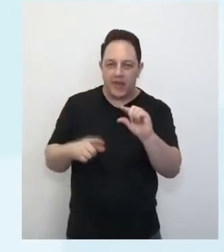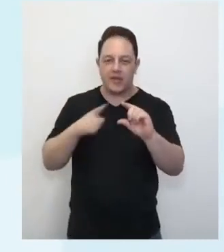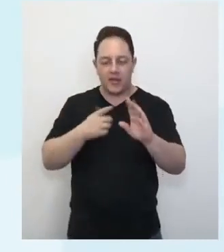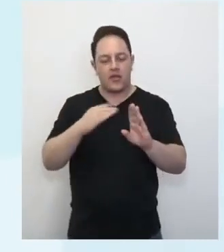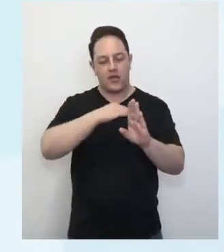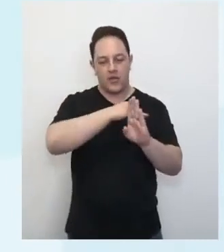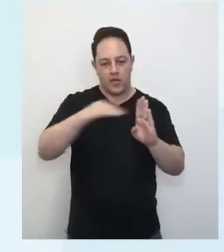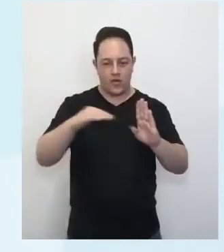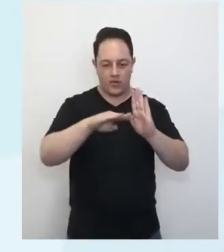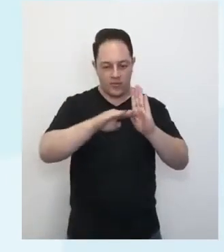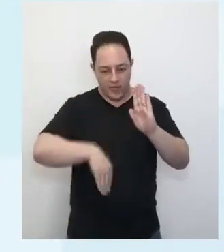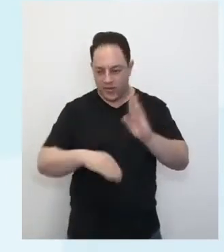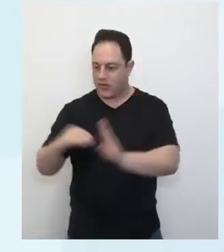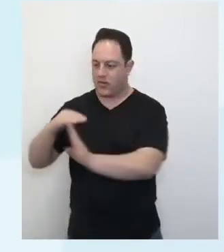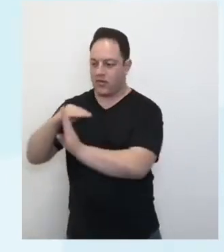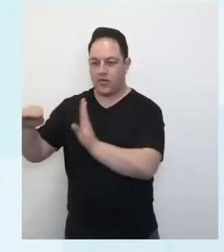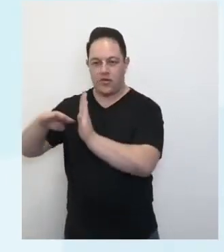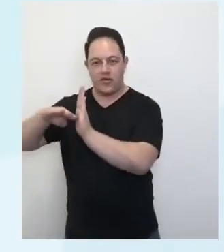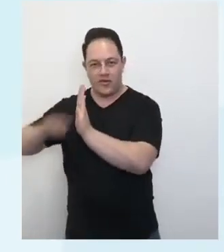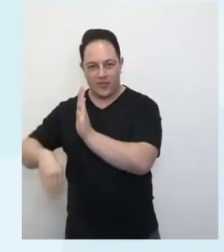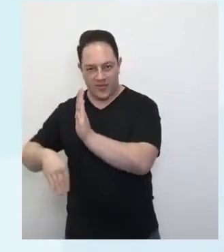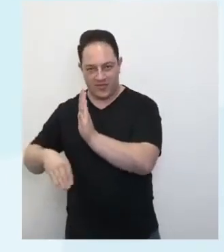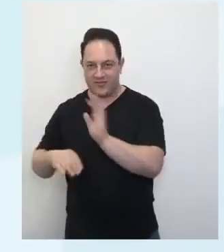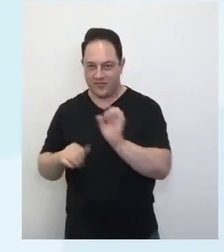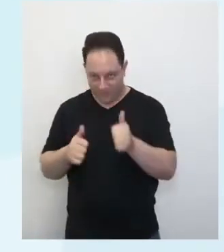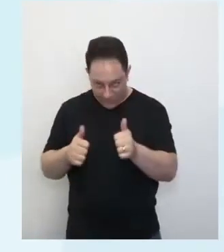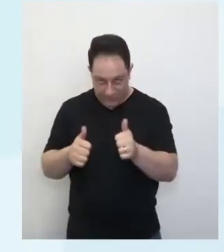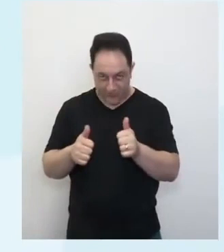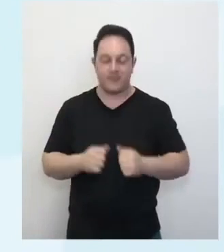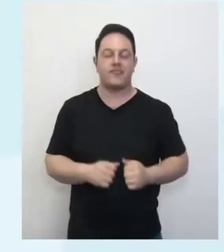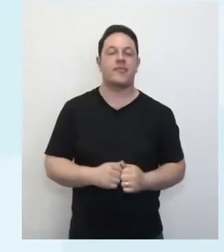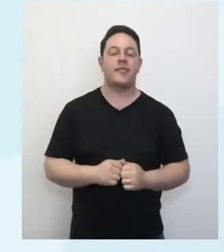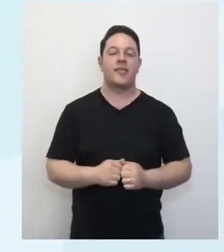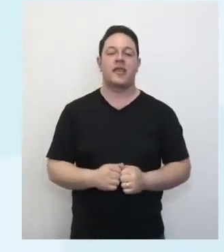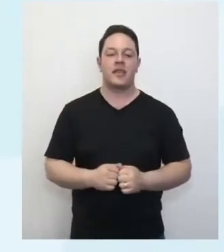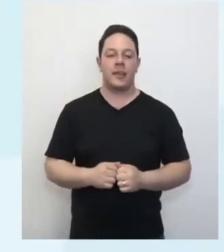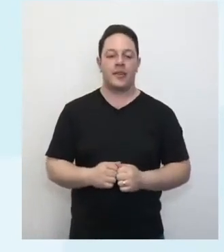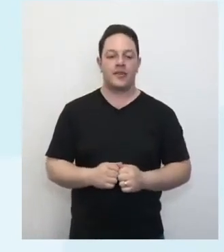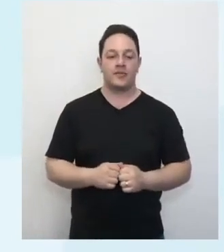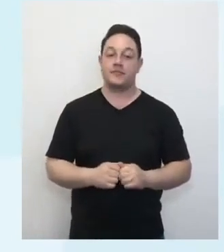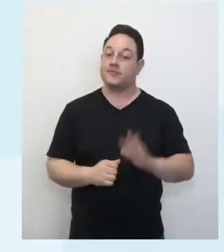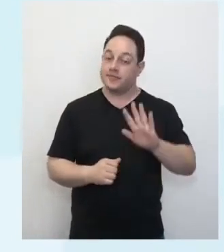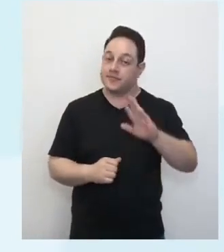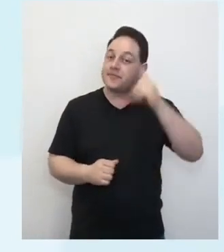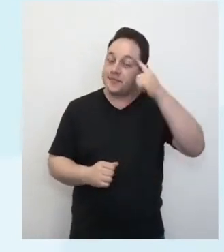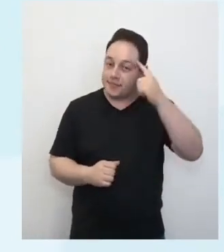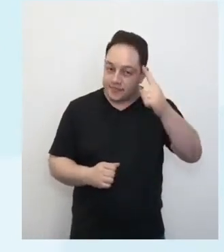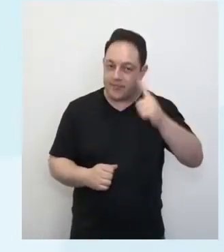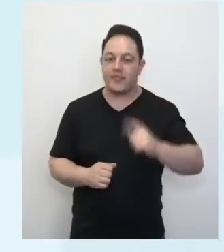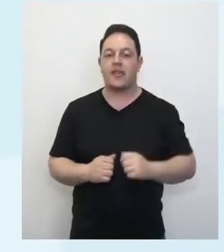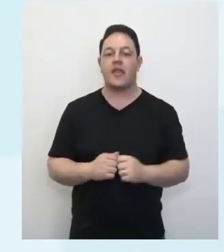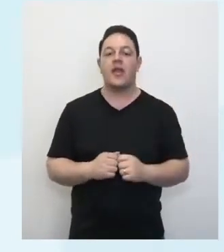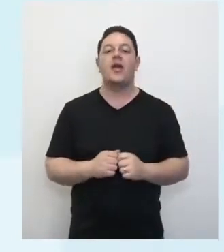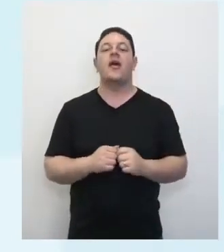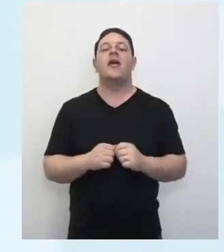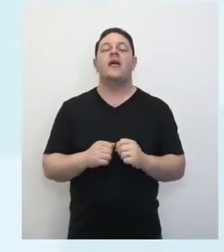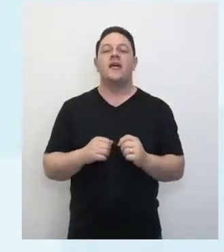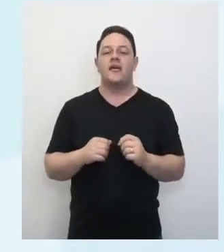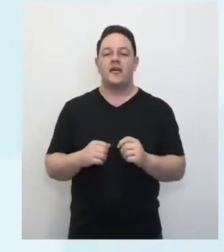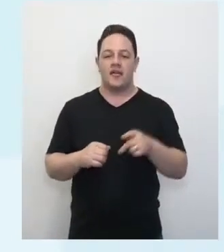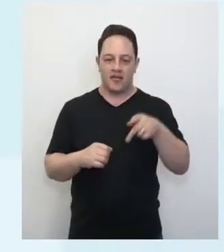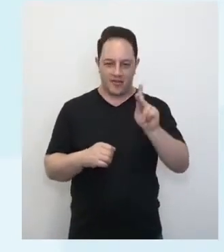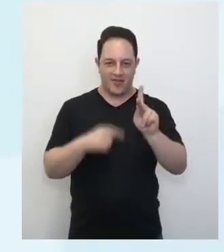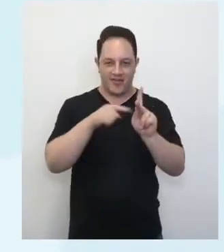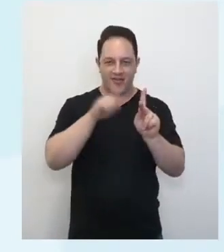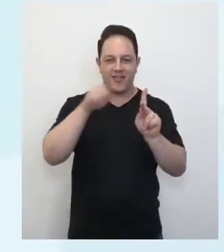é altura onde foi feito o corte muito bem se lembra razão de semelhança